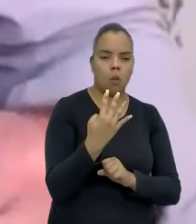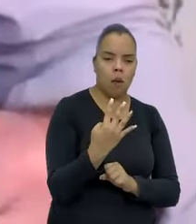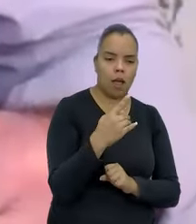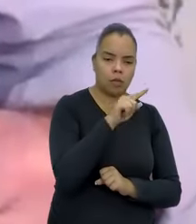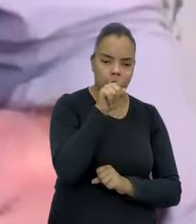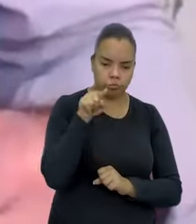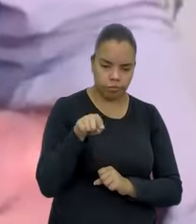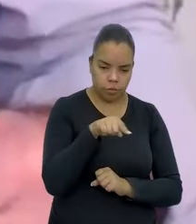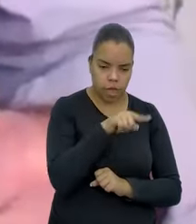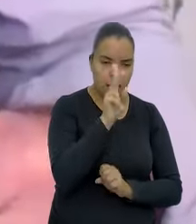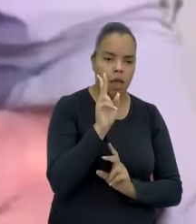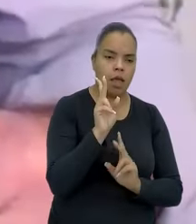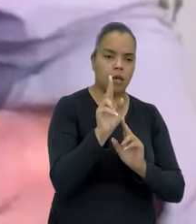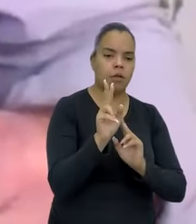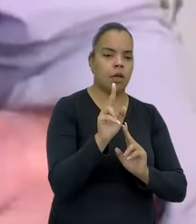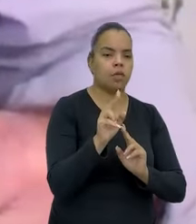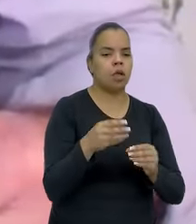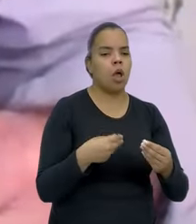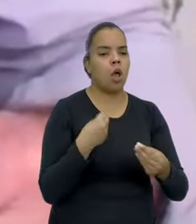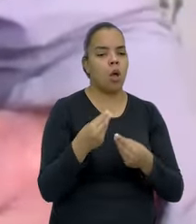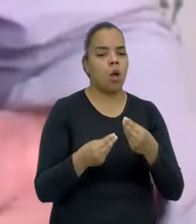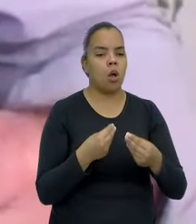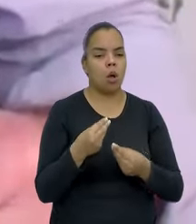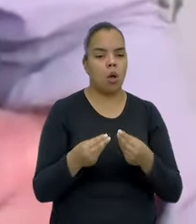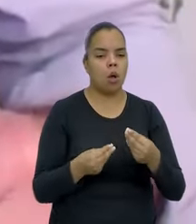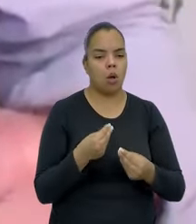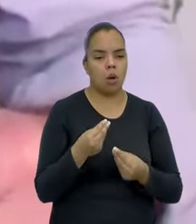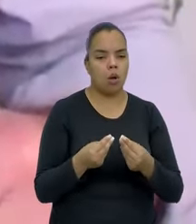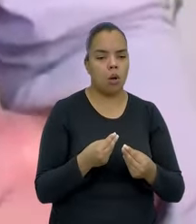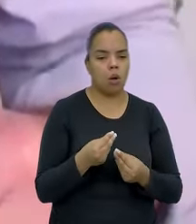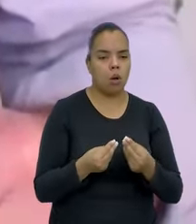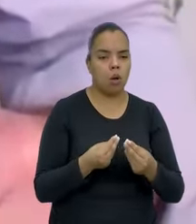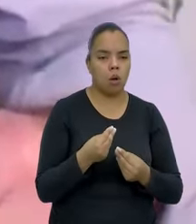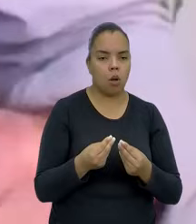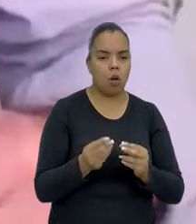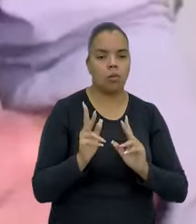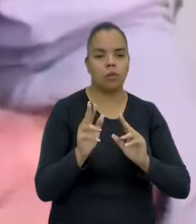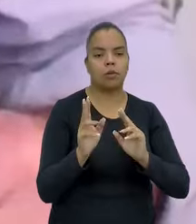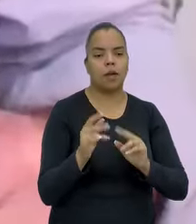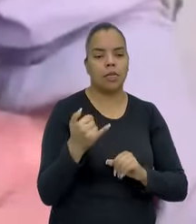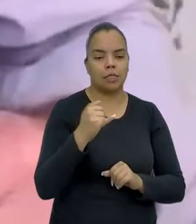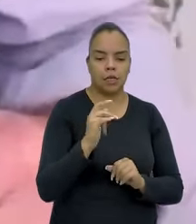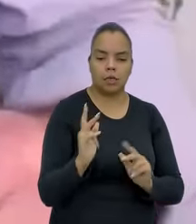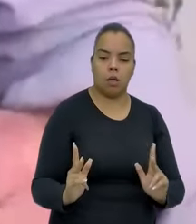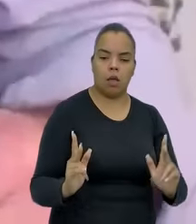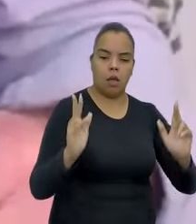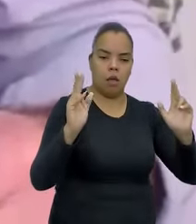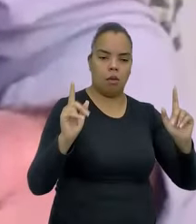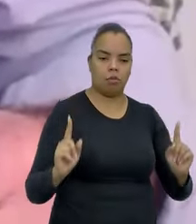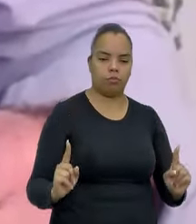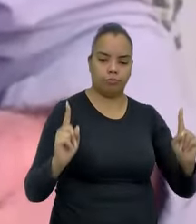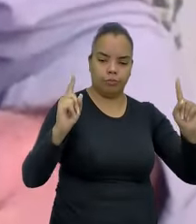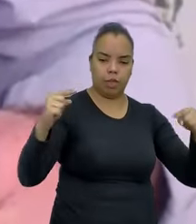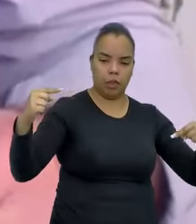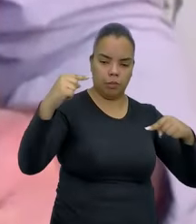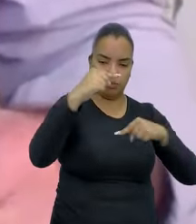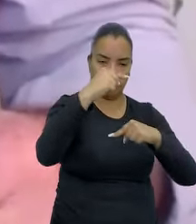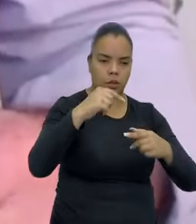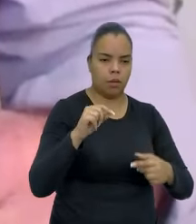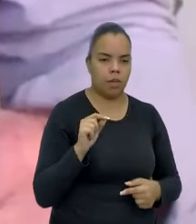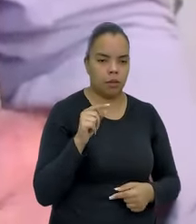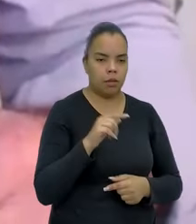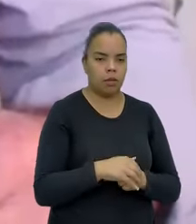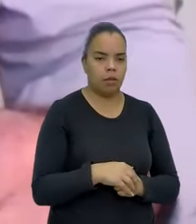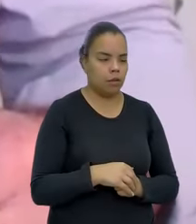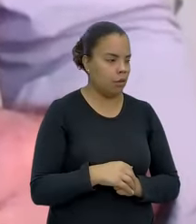quatro lados iguais como elas são iguais eu tenho duas na horizontal e duas na vertical como que elas são iguais né